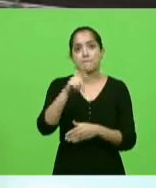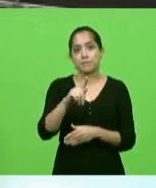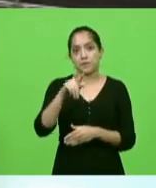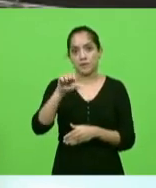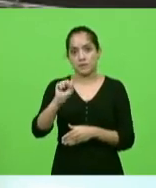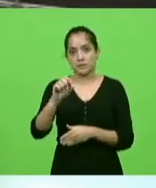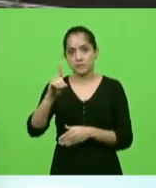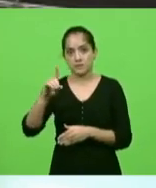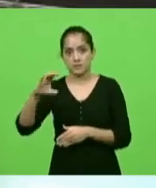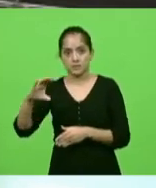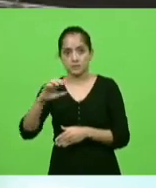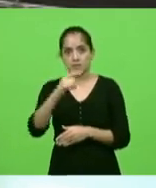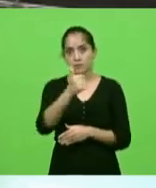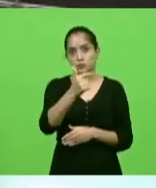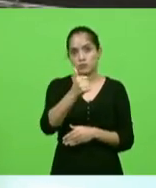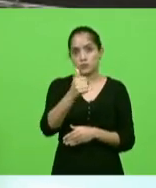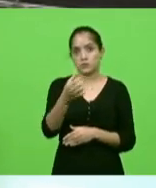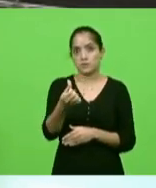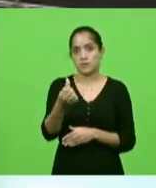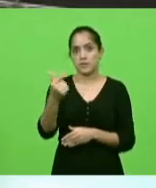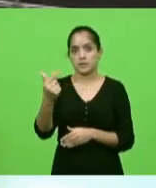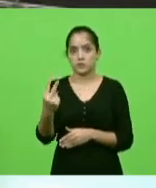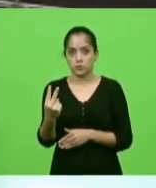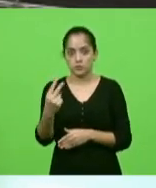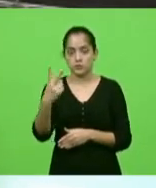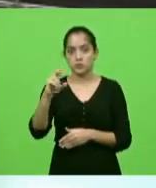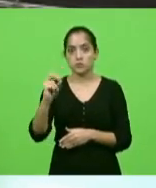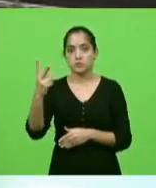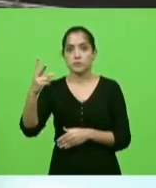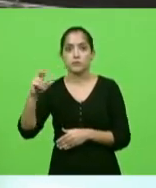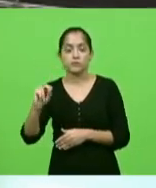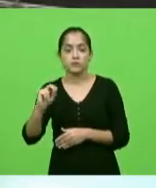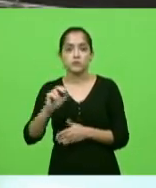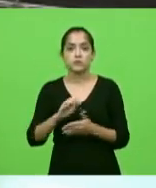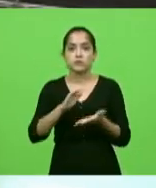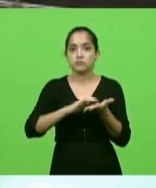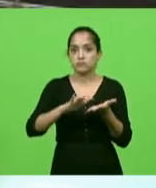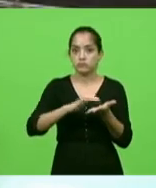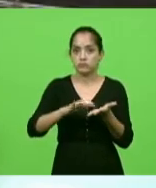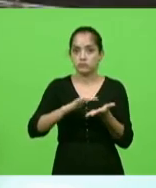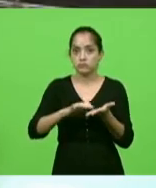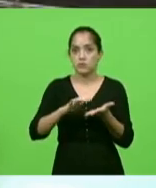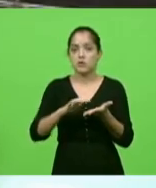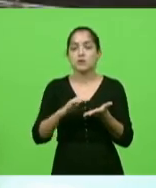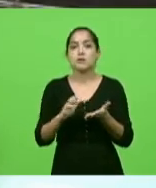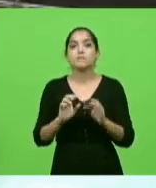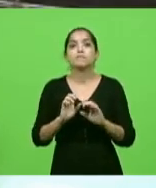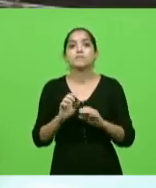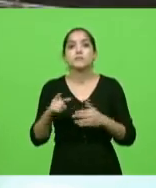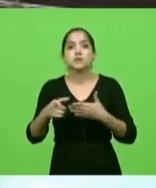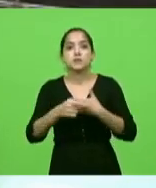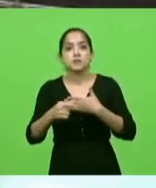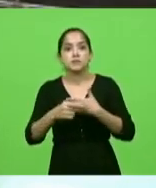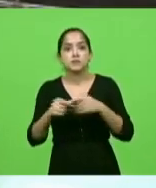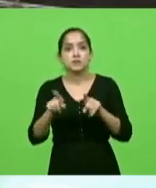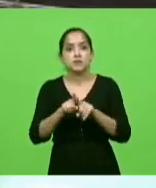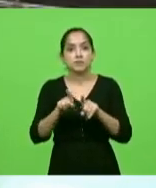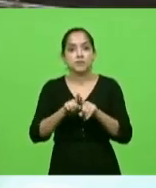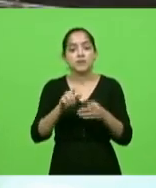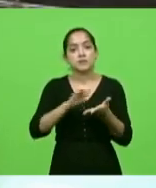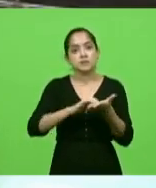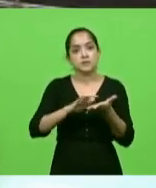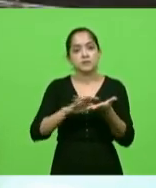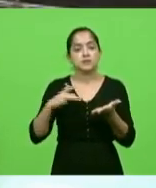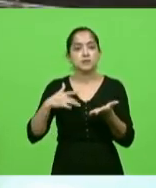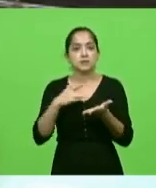descer 1262 2020 iniciou-se esses Abril no ato da Secretaria de Estado da Defesa Civil e da Secretaria de Estado da